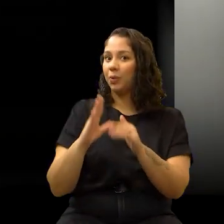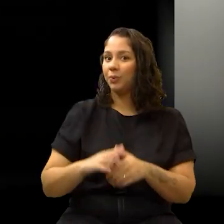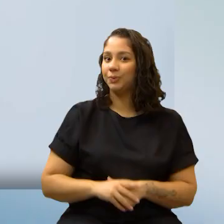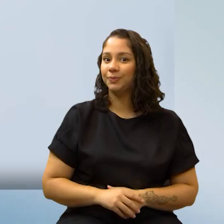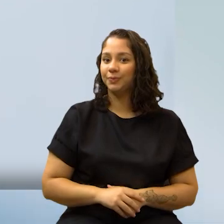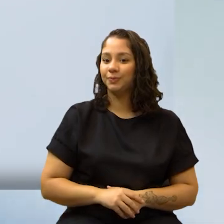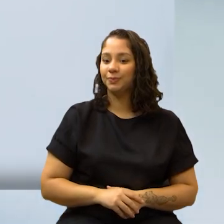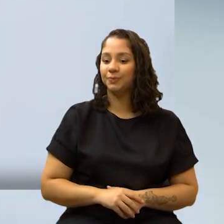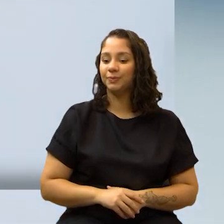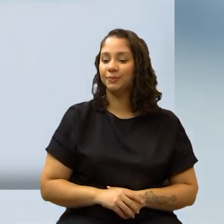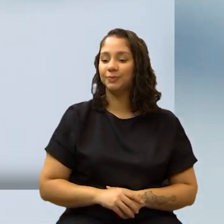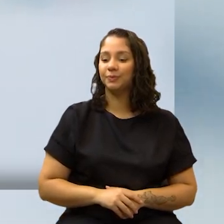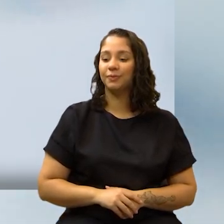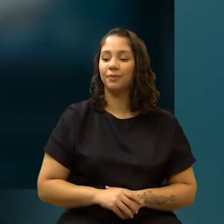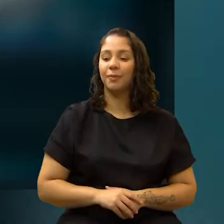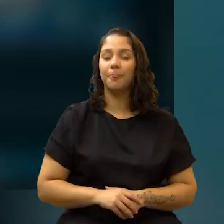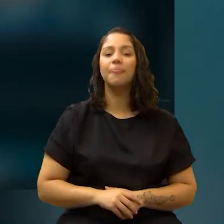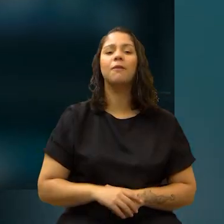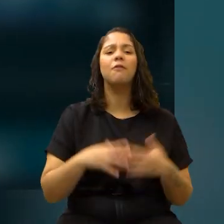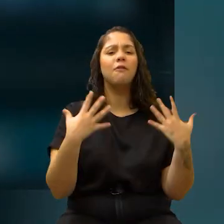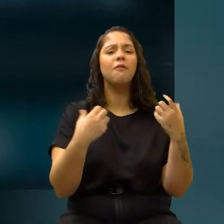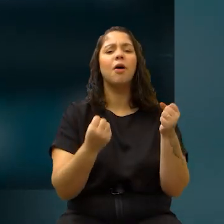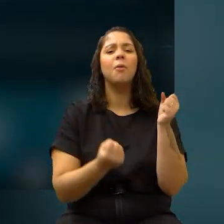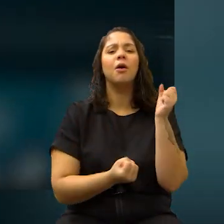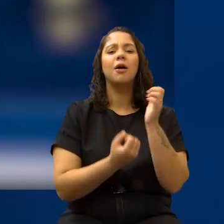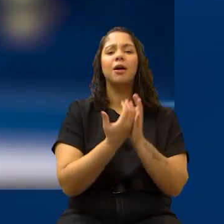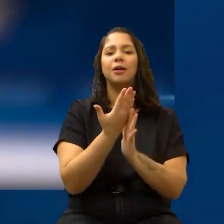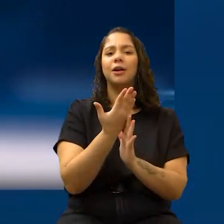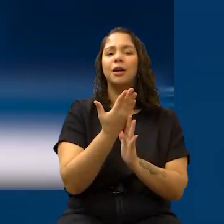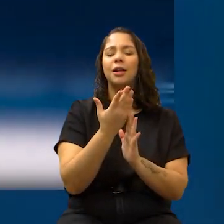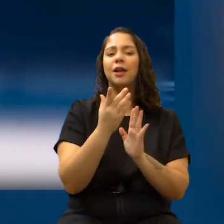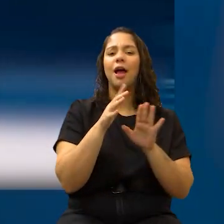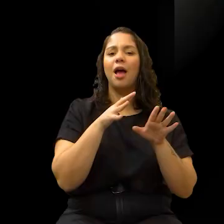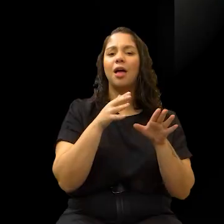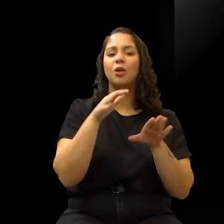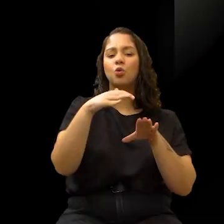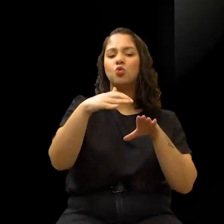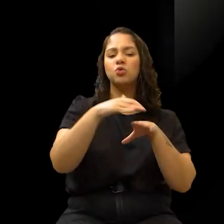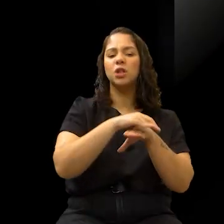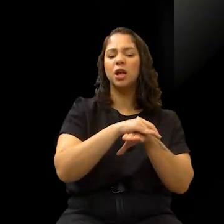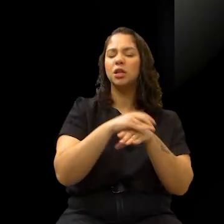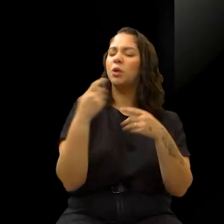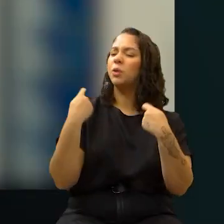tempos. Qual é o plano? A gente faz uma linha de tênis para ele.